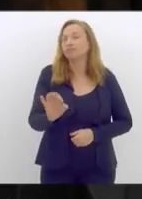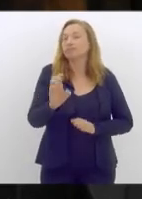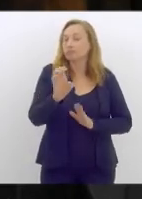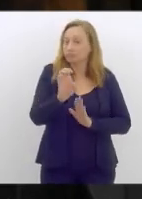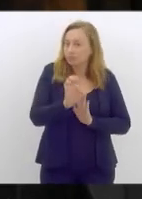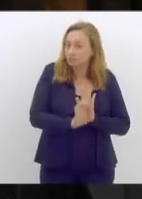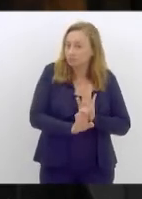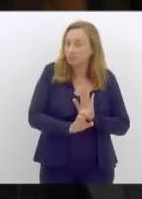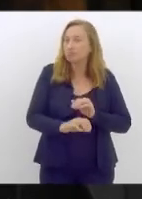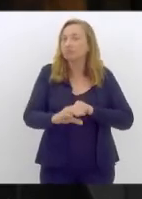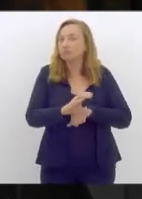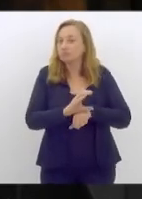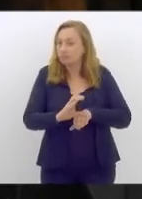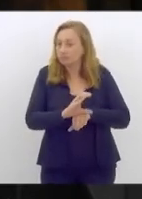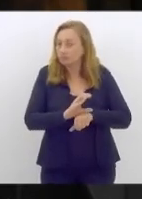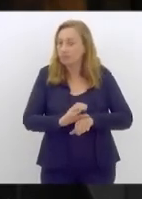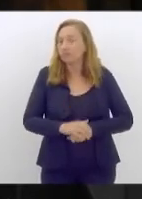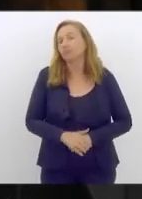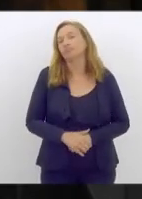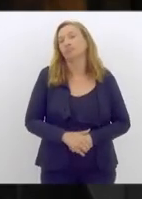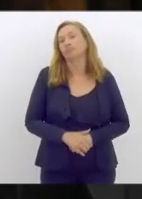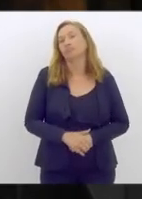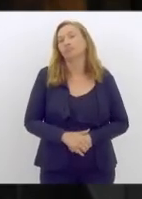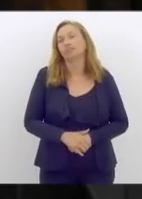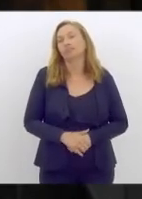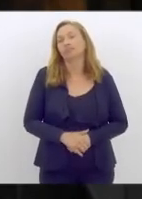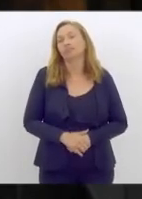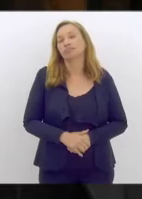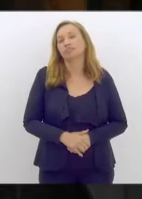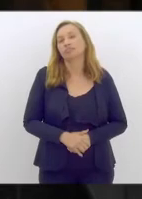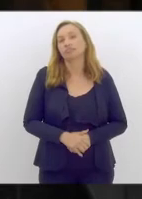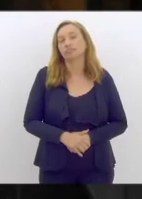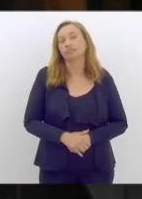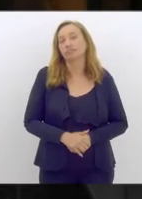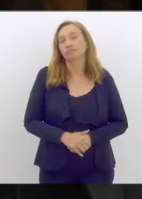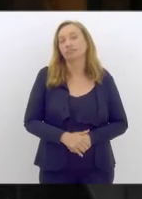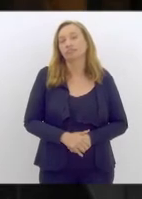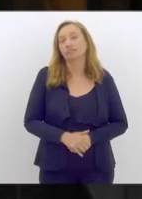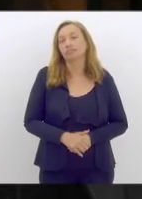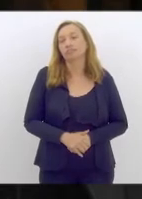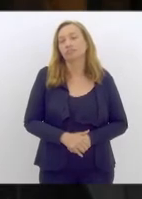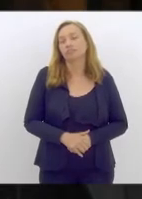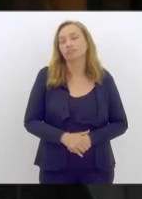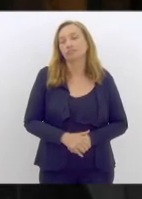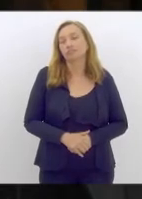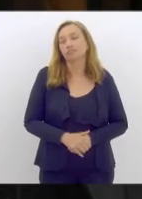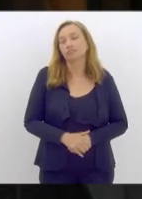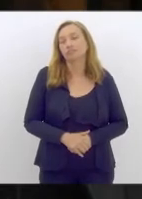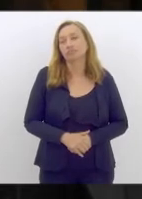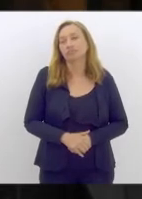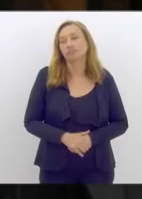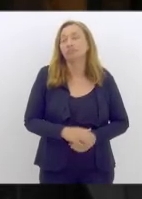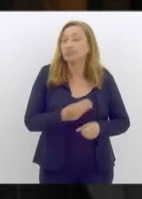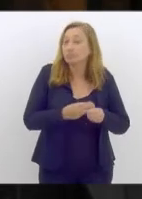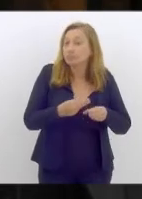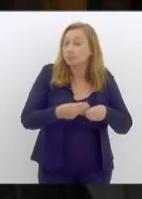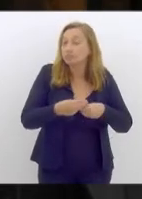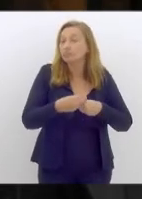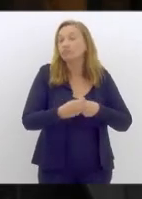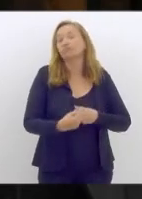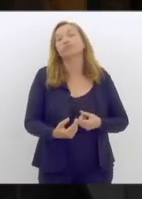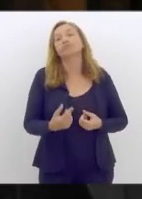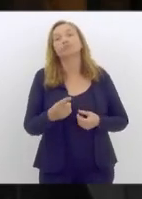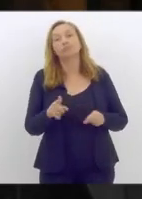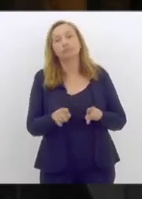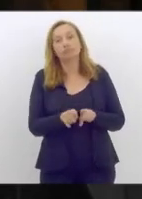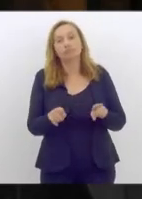constitucional serem atribuídos a parte variável dos Municípios e